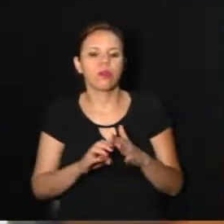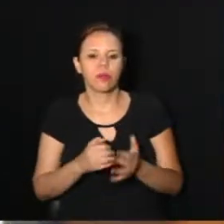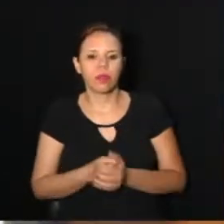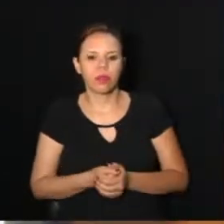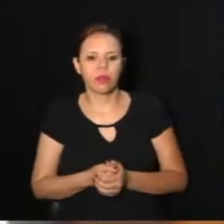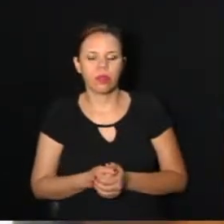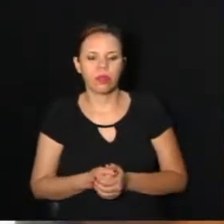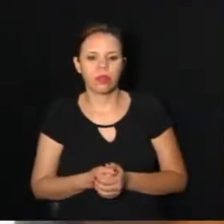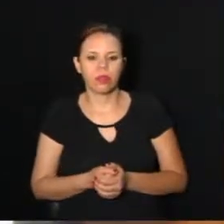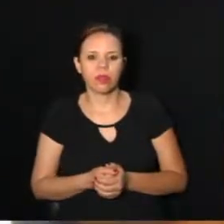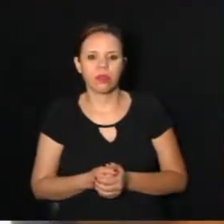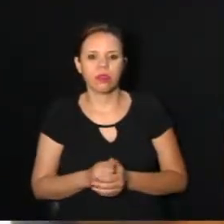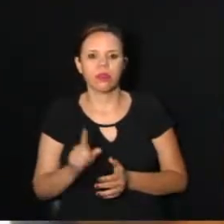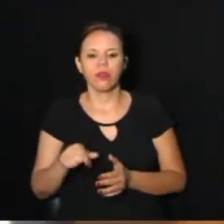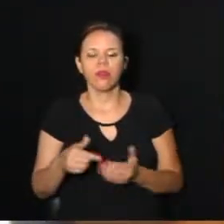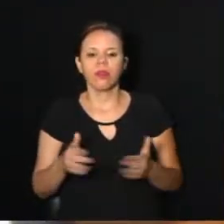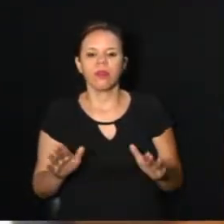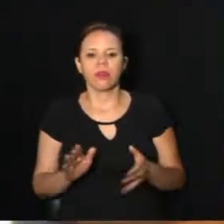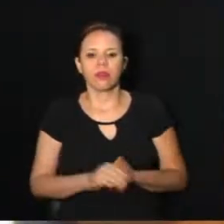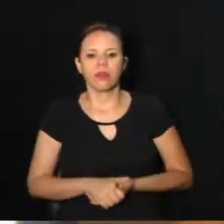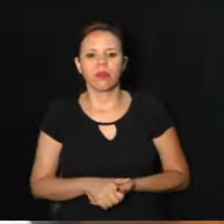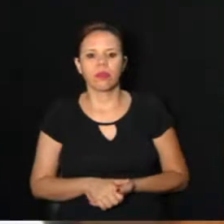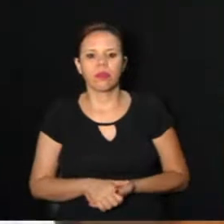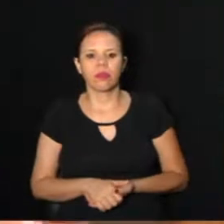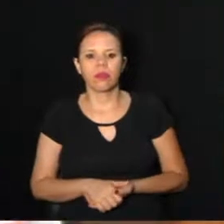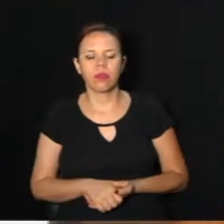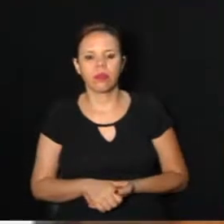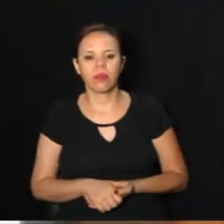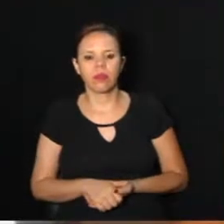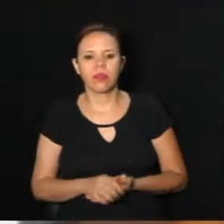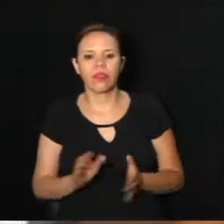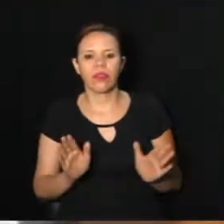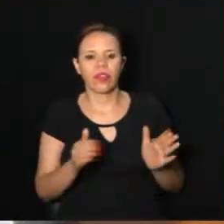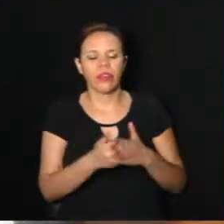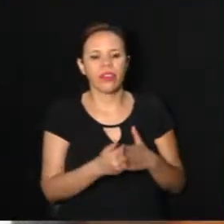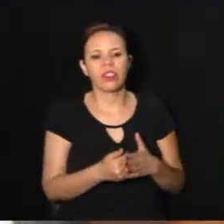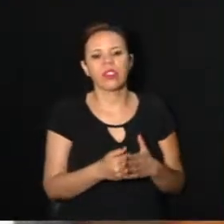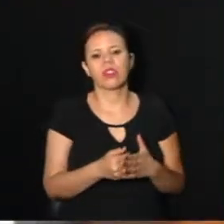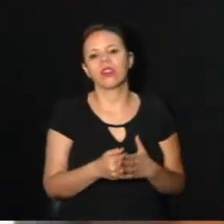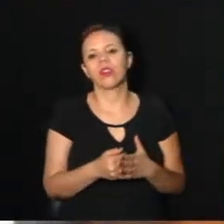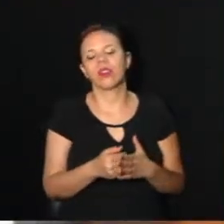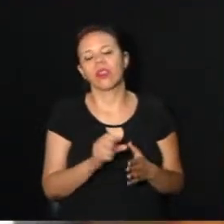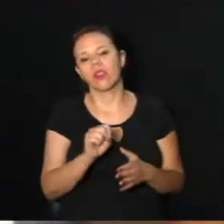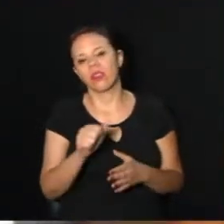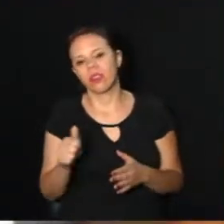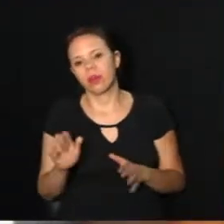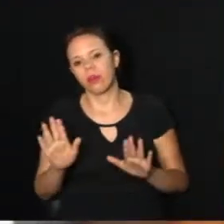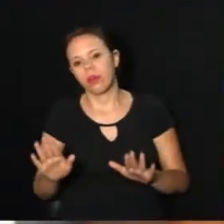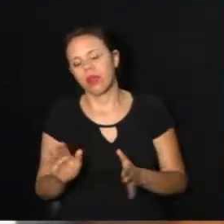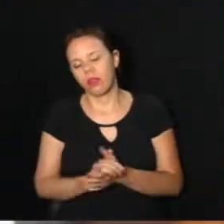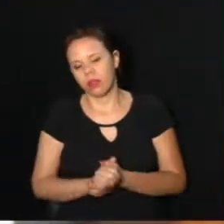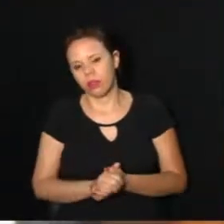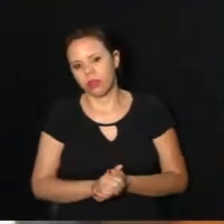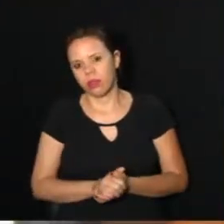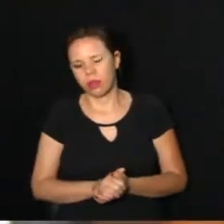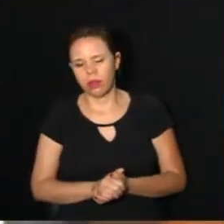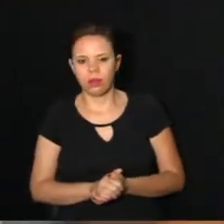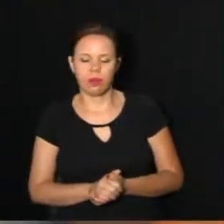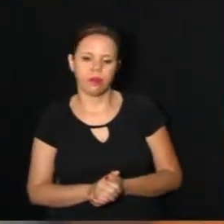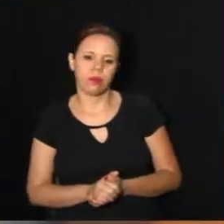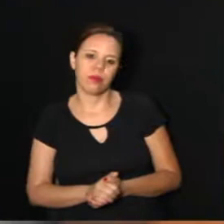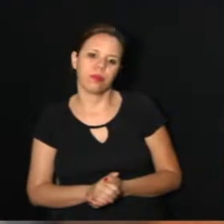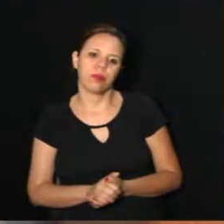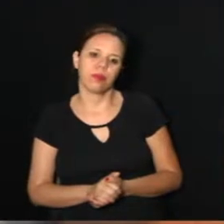grande porte que são abertas, né, de capital fechado, SA, mas nisso